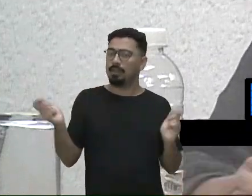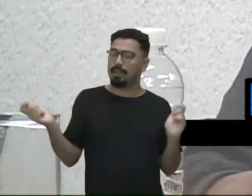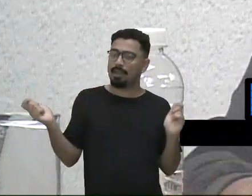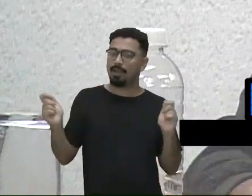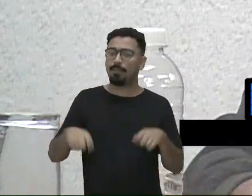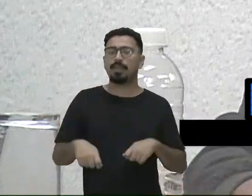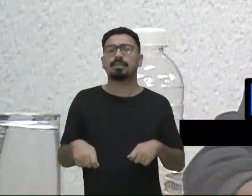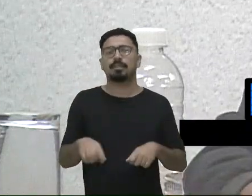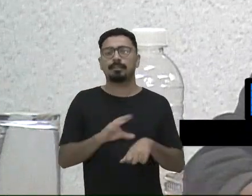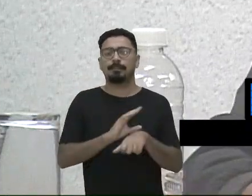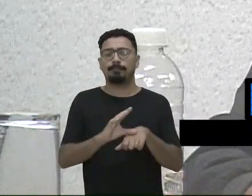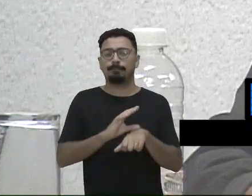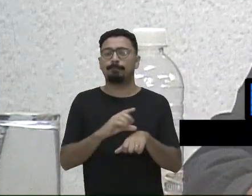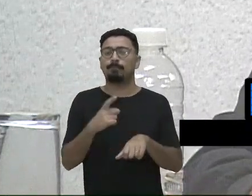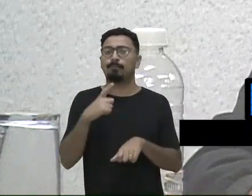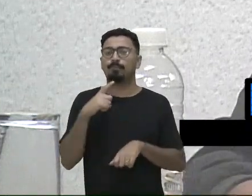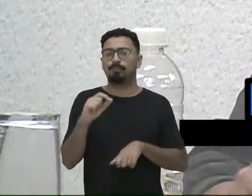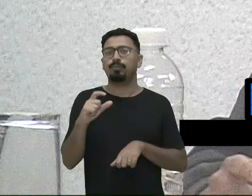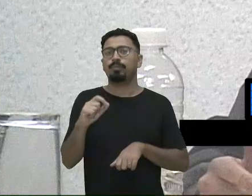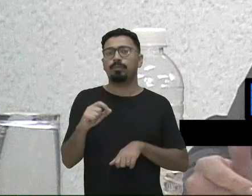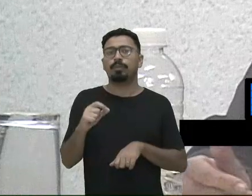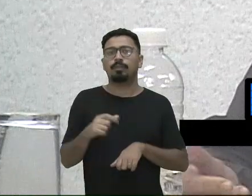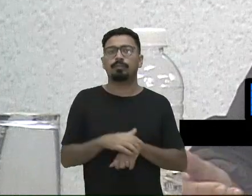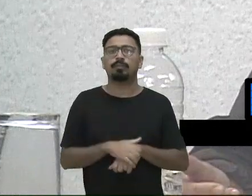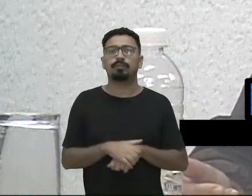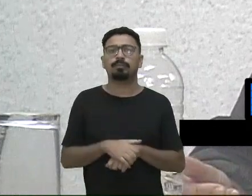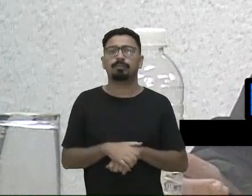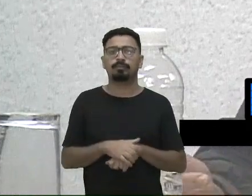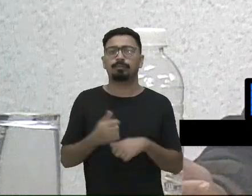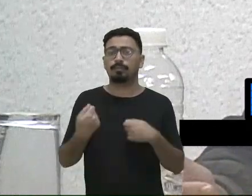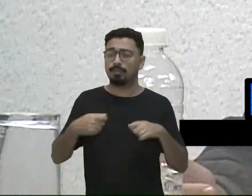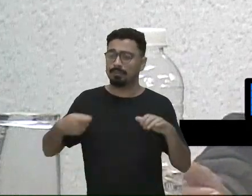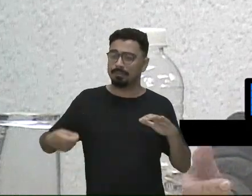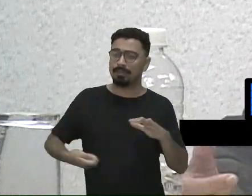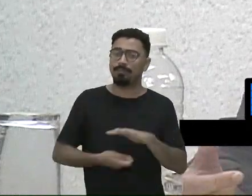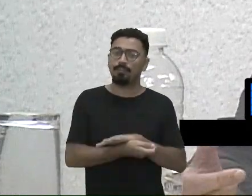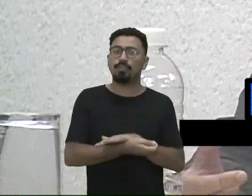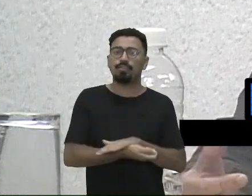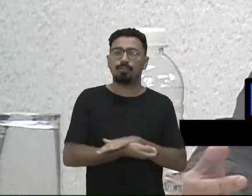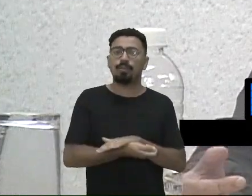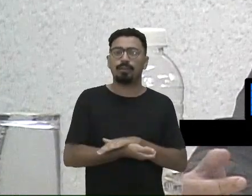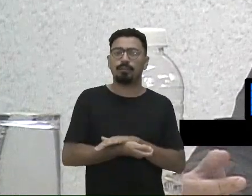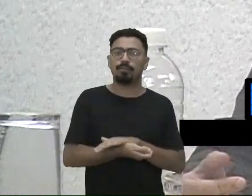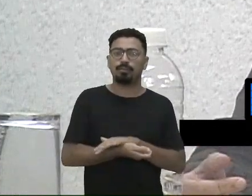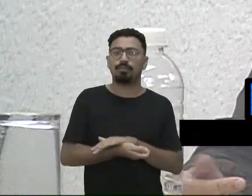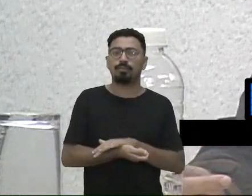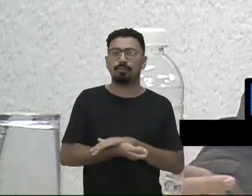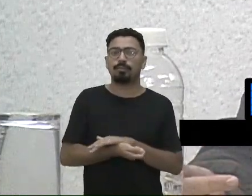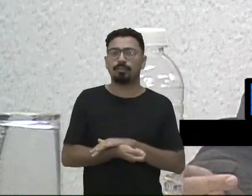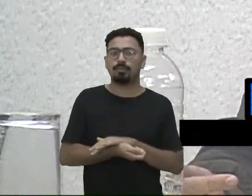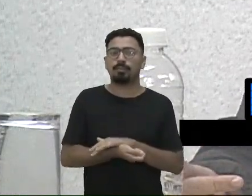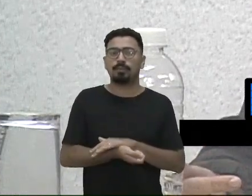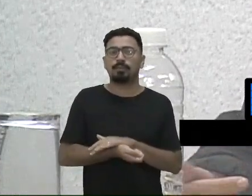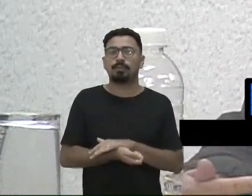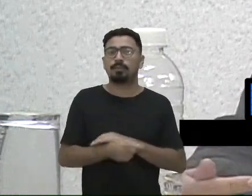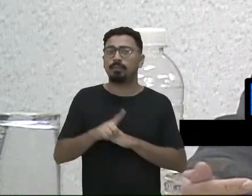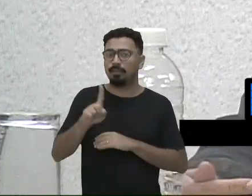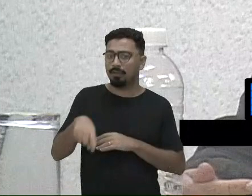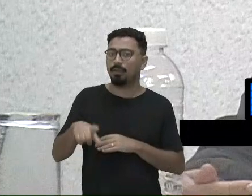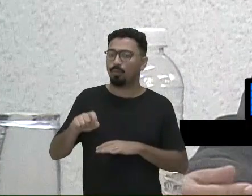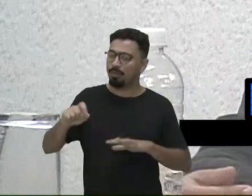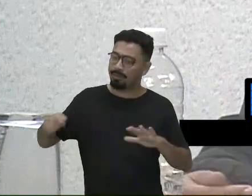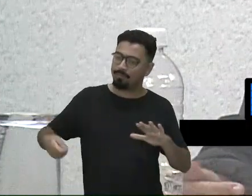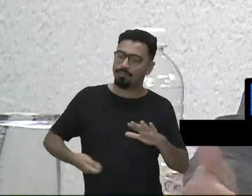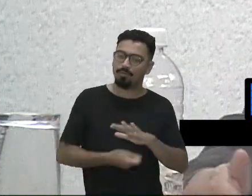capacitação, né? É algo que demanda investimento. E quando eu falo investimento, é investimento de recurso,